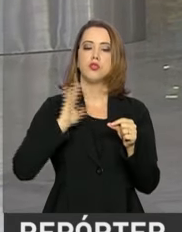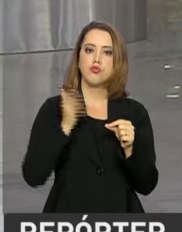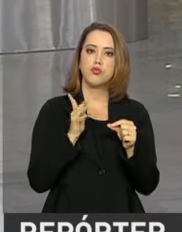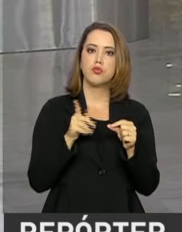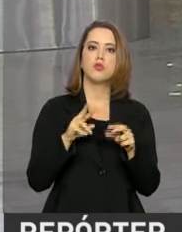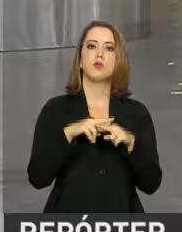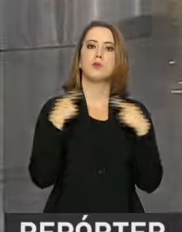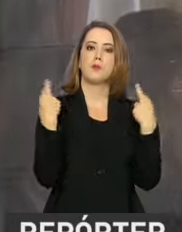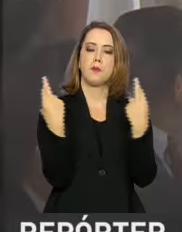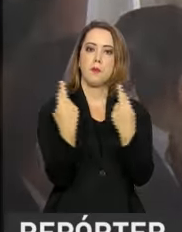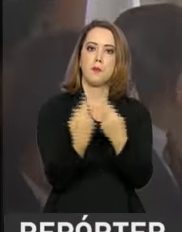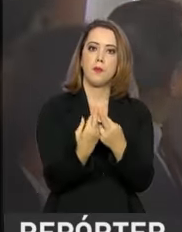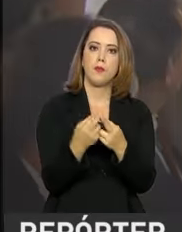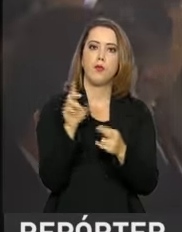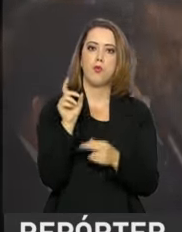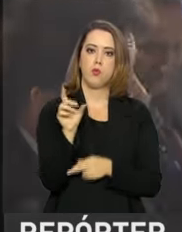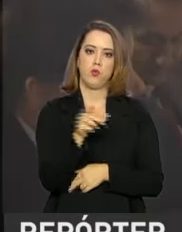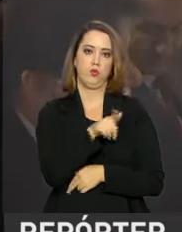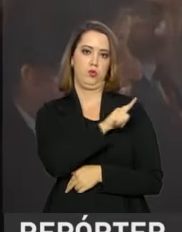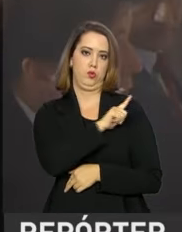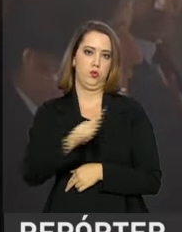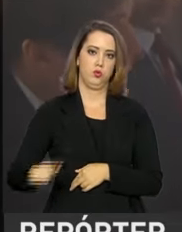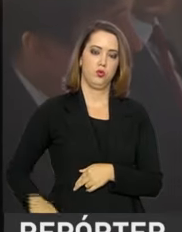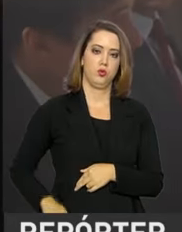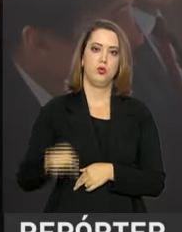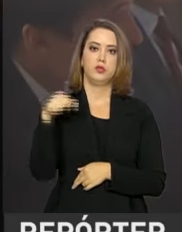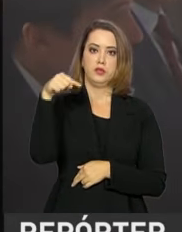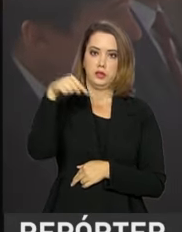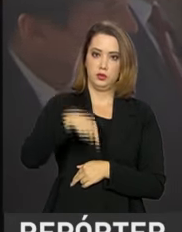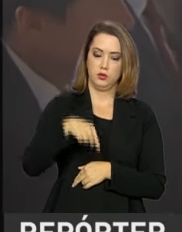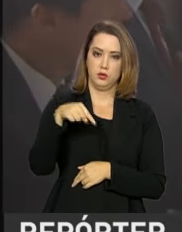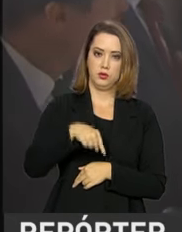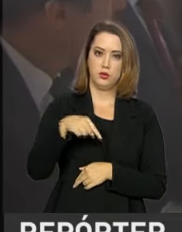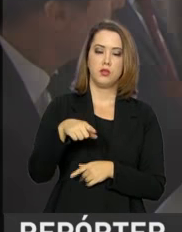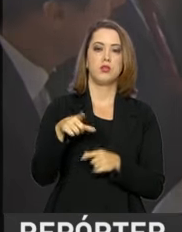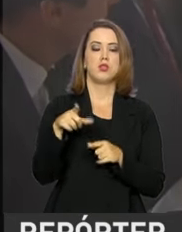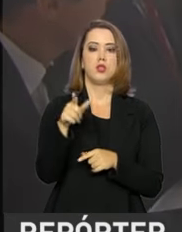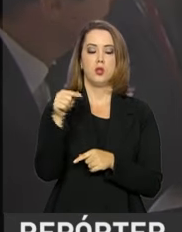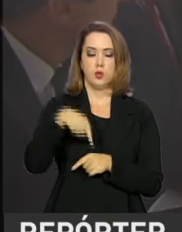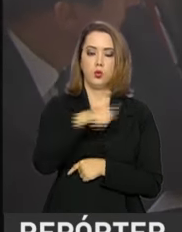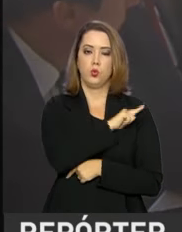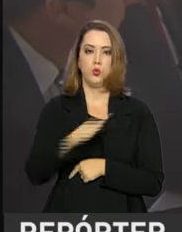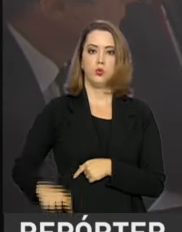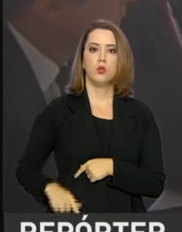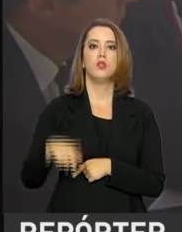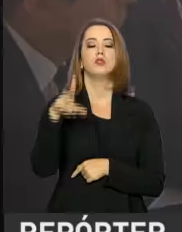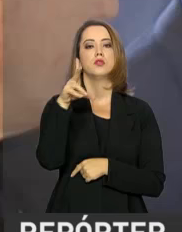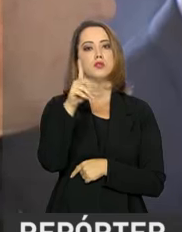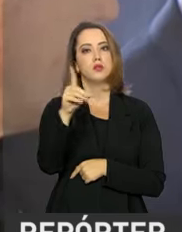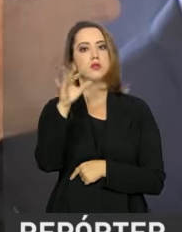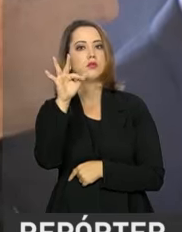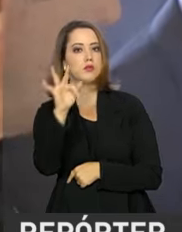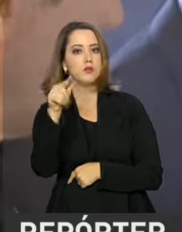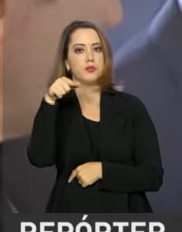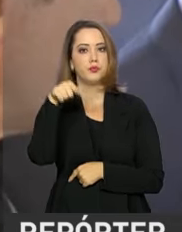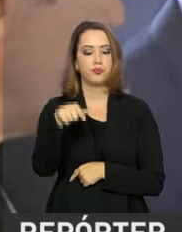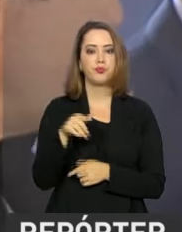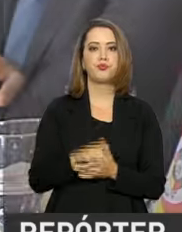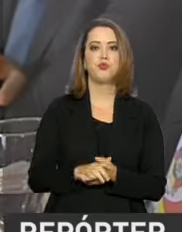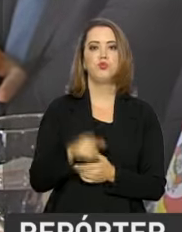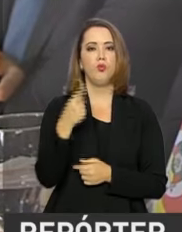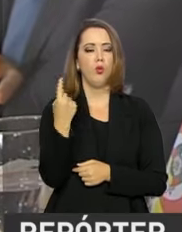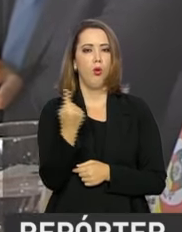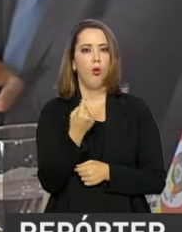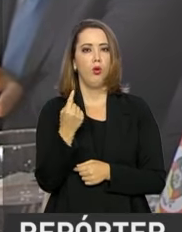de governadores na residência oficial do governador do Distrito Federal, Rodrigo Hollenberg, em Águas Claras, onde